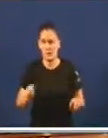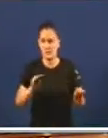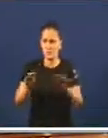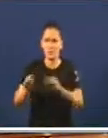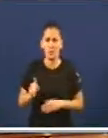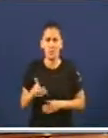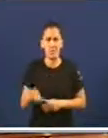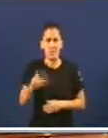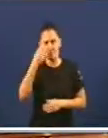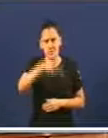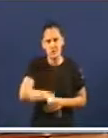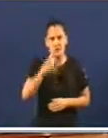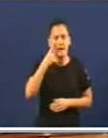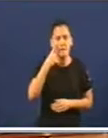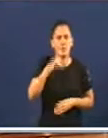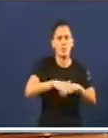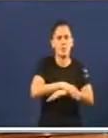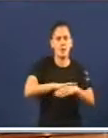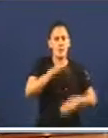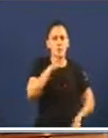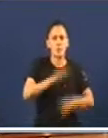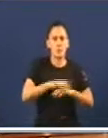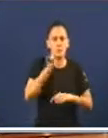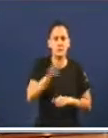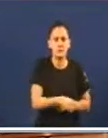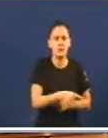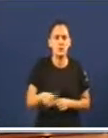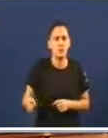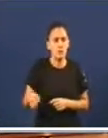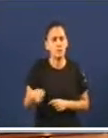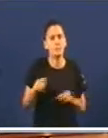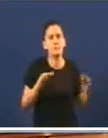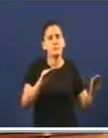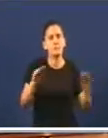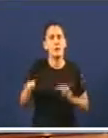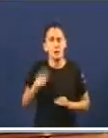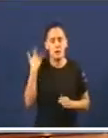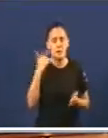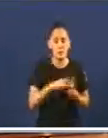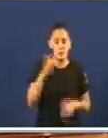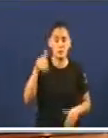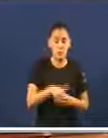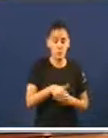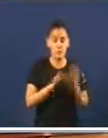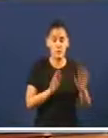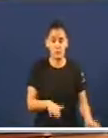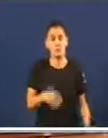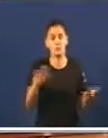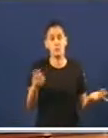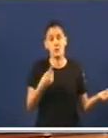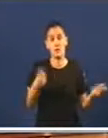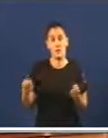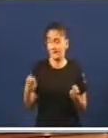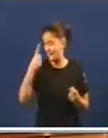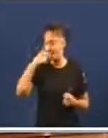a saber se o Goberno cumpre co que aproba o Parlamento de representantes ou que votou a mesma cidadanía. É necesario, polo